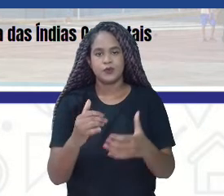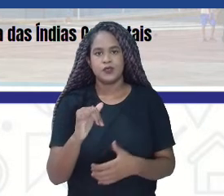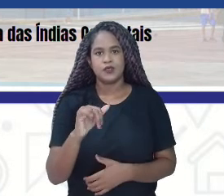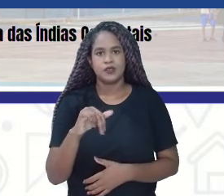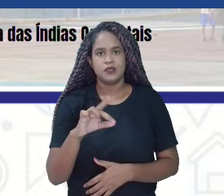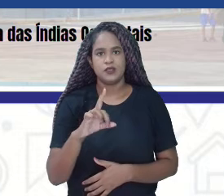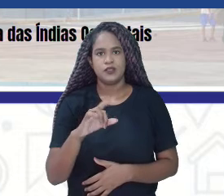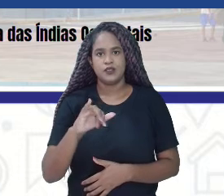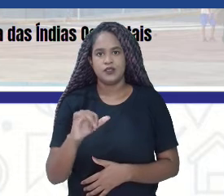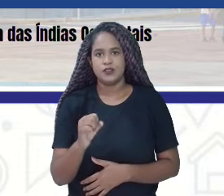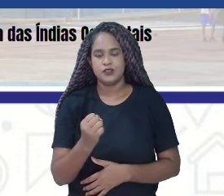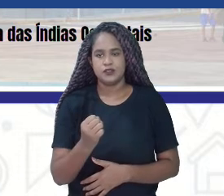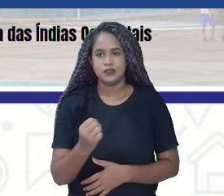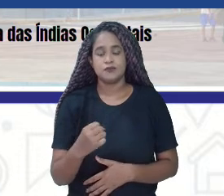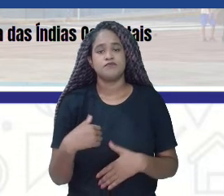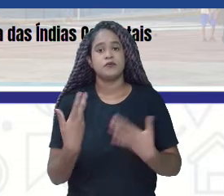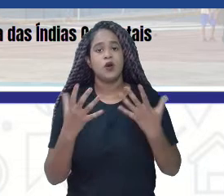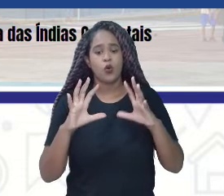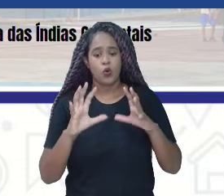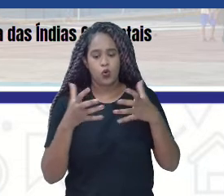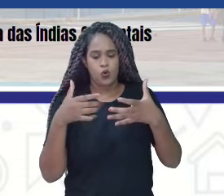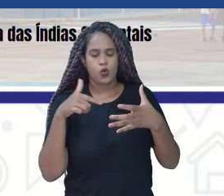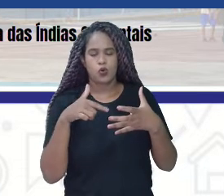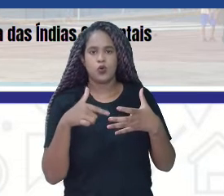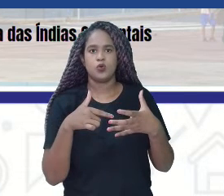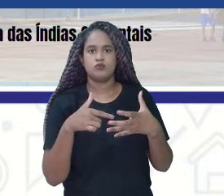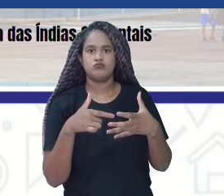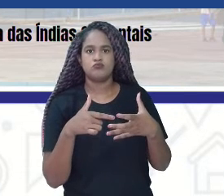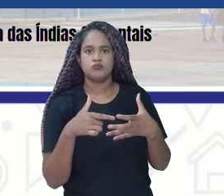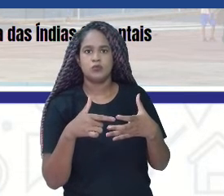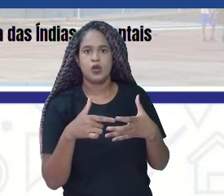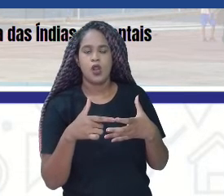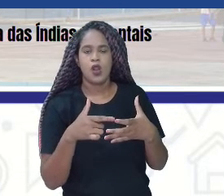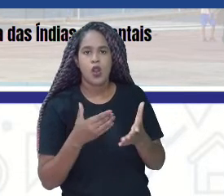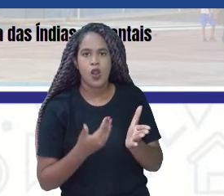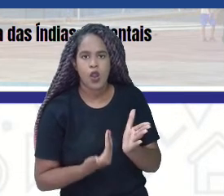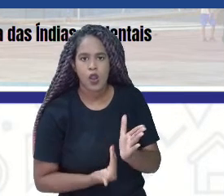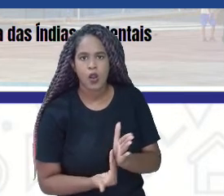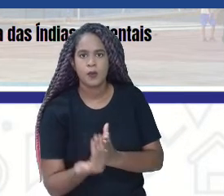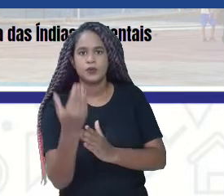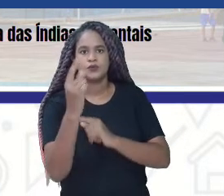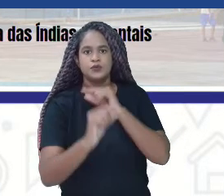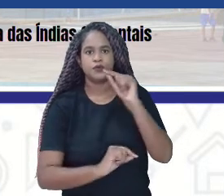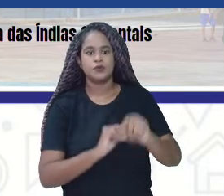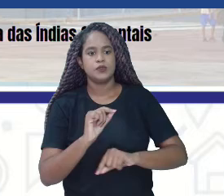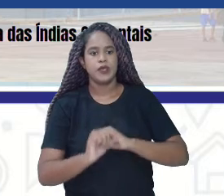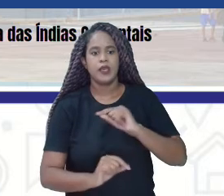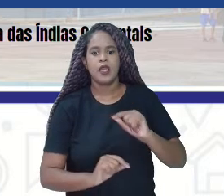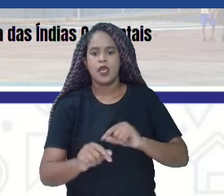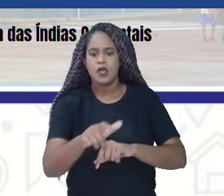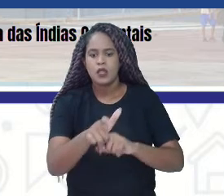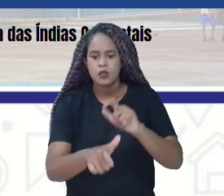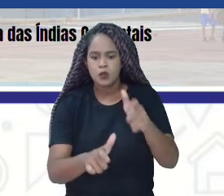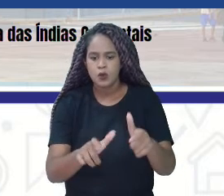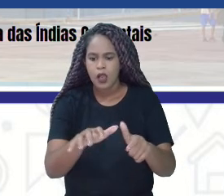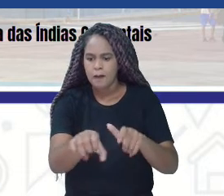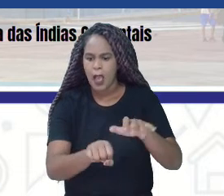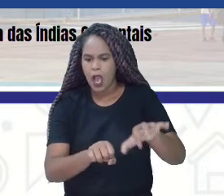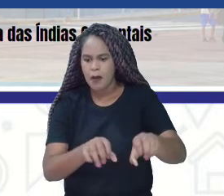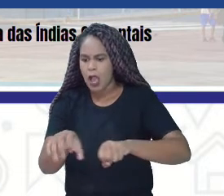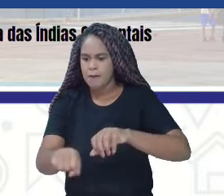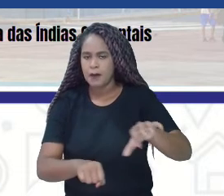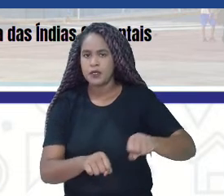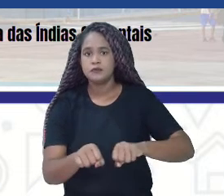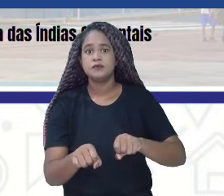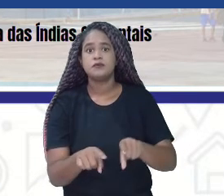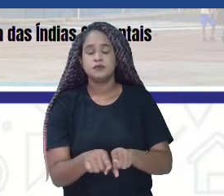Ocidentais, e a companhia tornou-se um instrumento de colonização holandesa, né, nas Américas e foi responsável pela ocupação